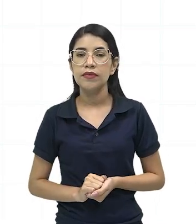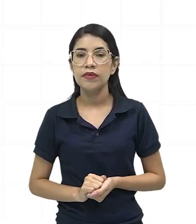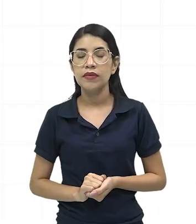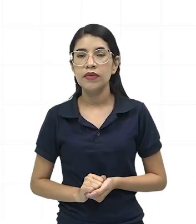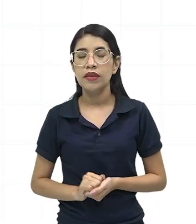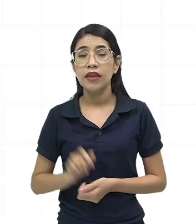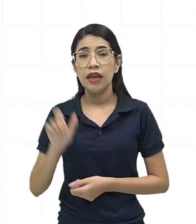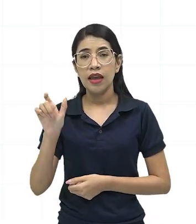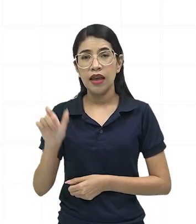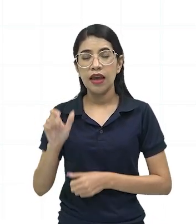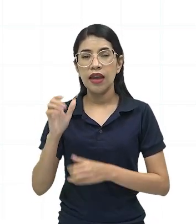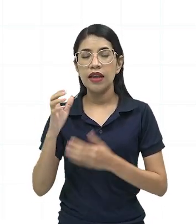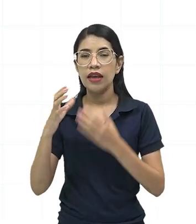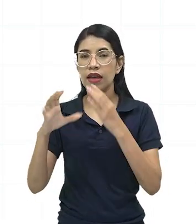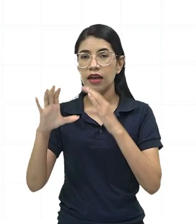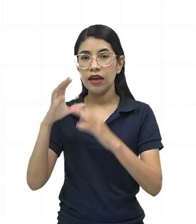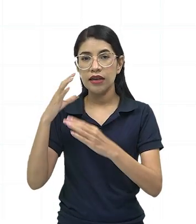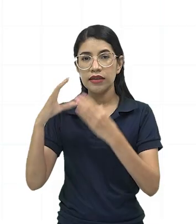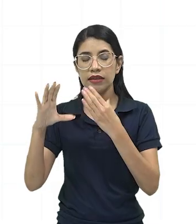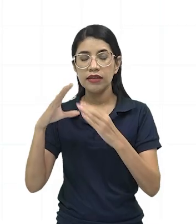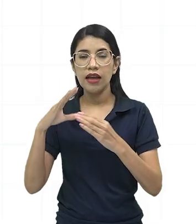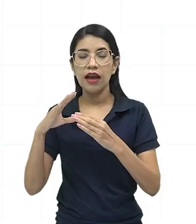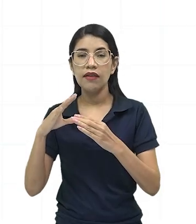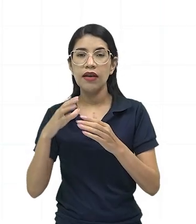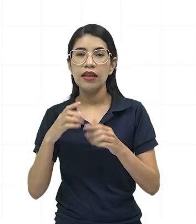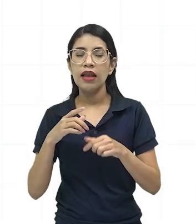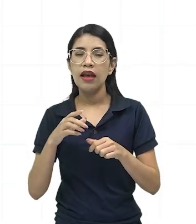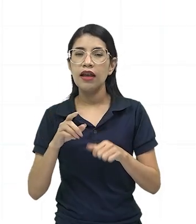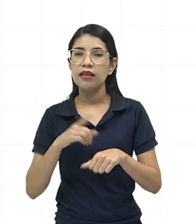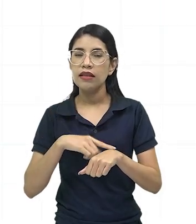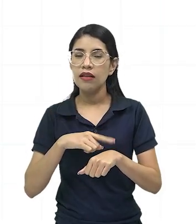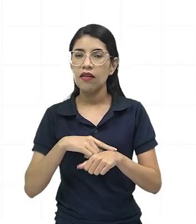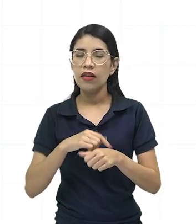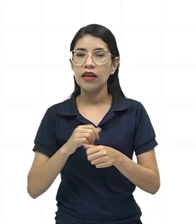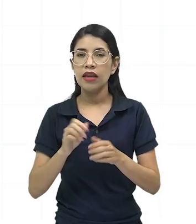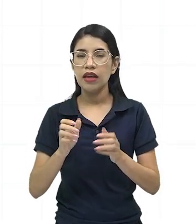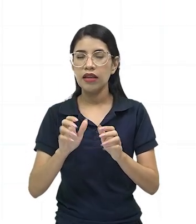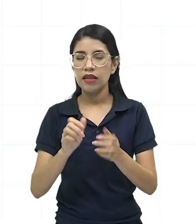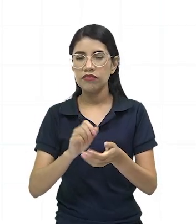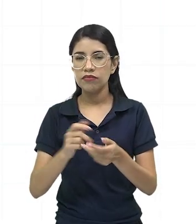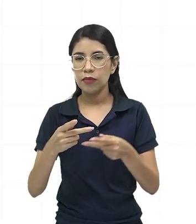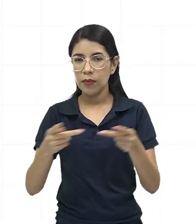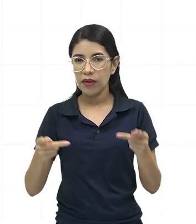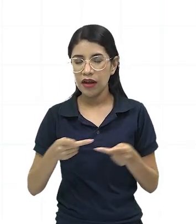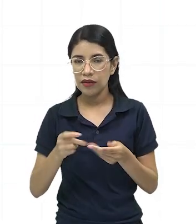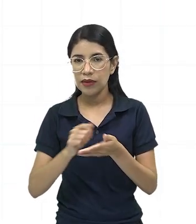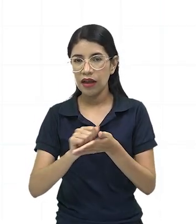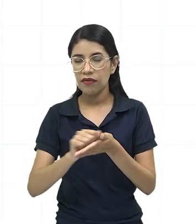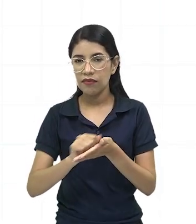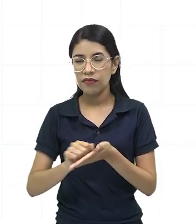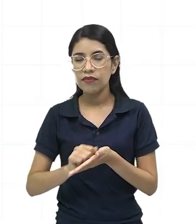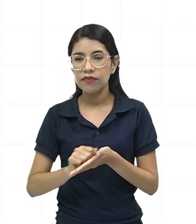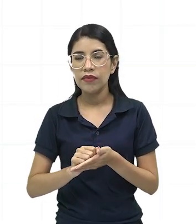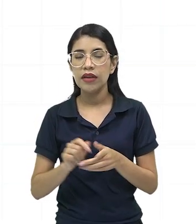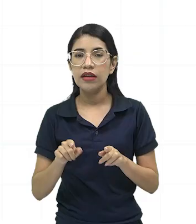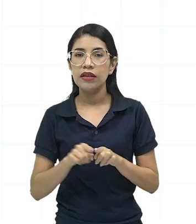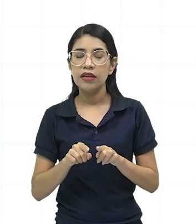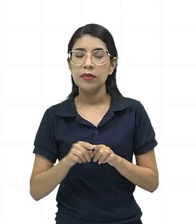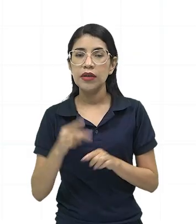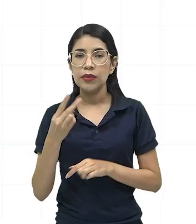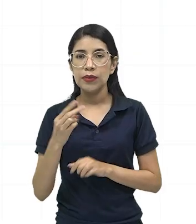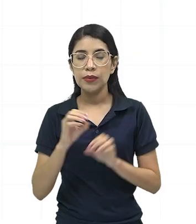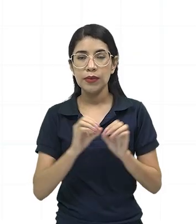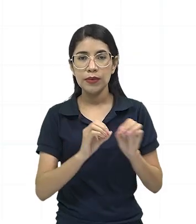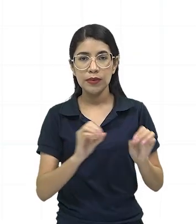ele cantava enquanto lavava a louça. Também é tempo, né? E também temos duas orações.